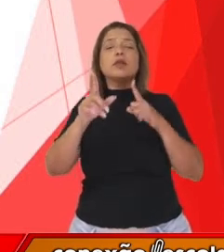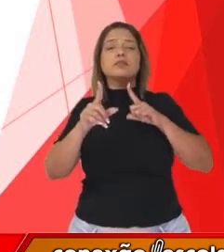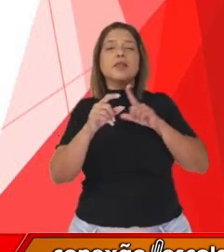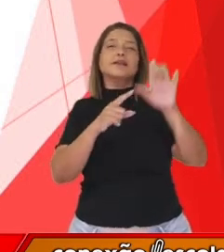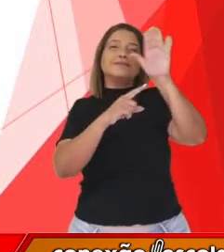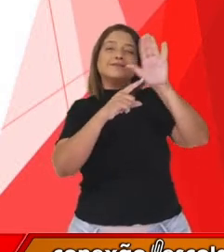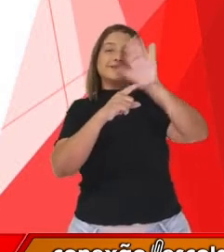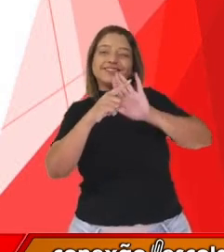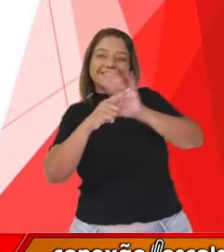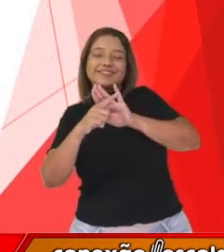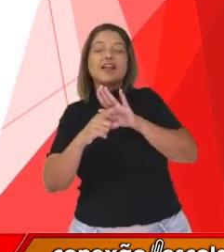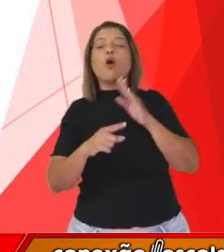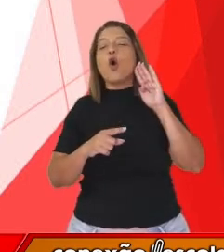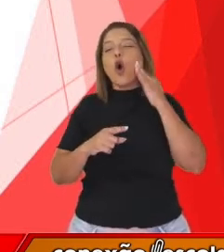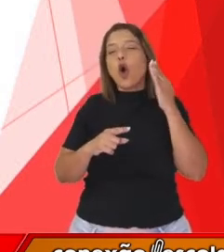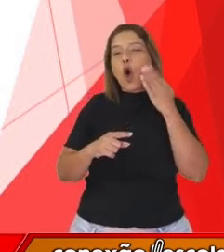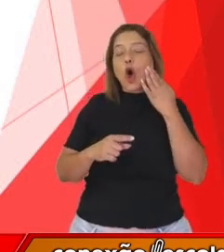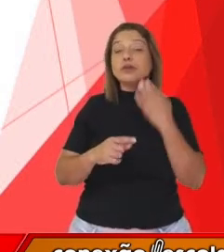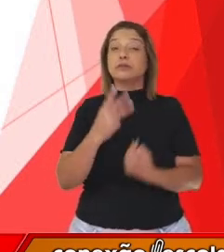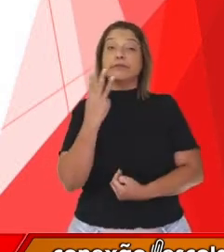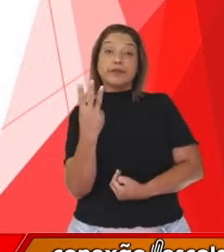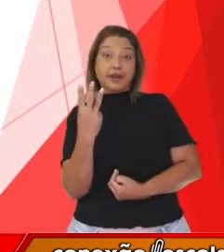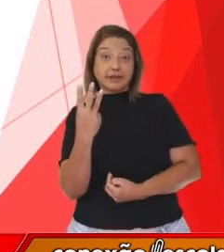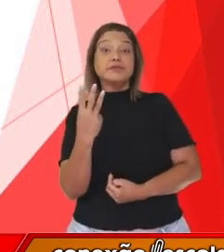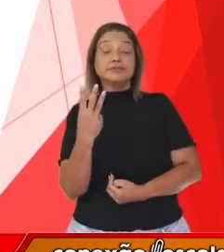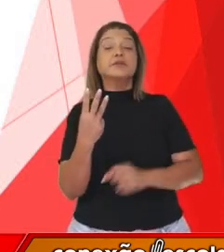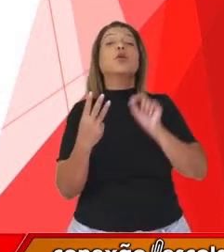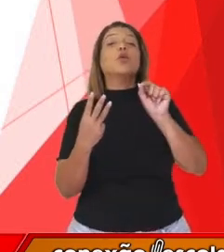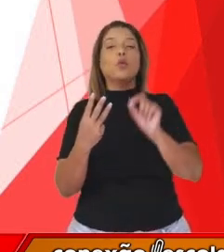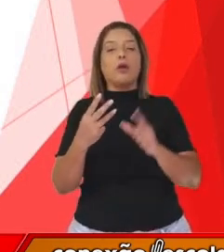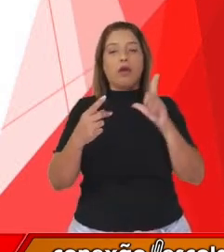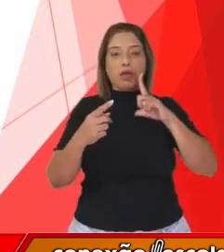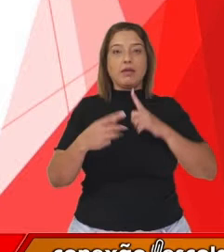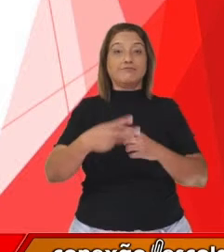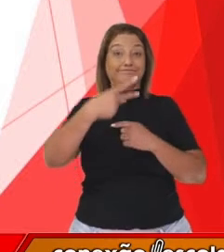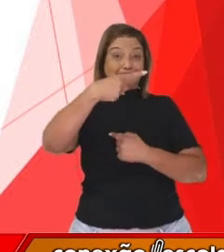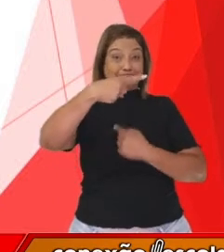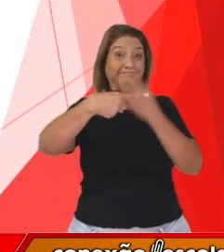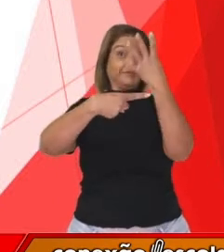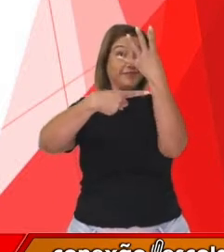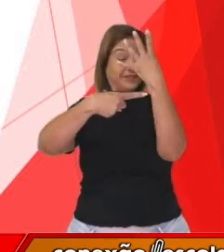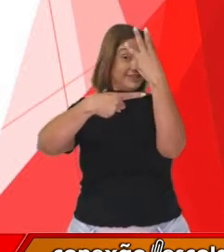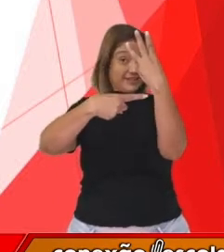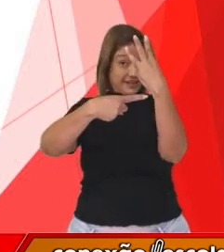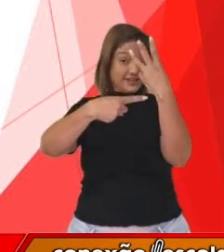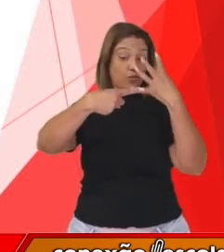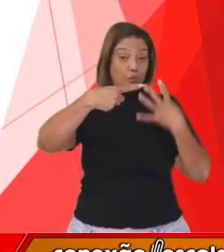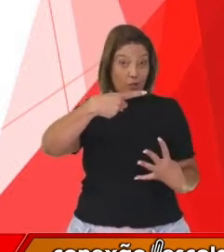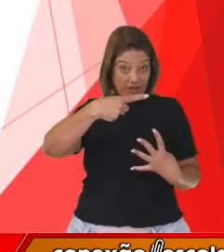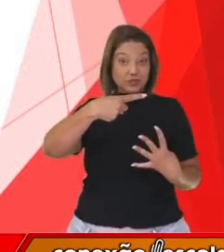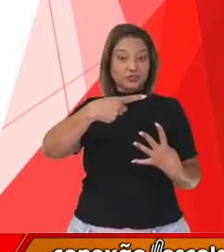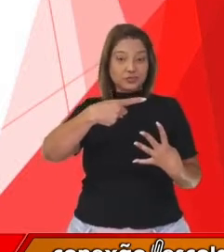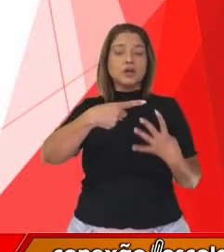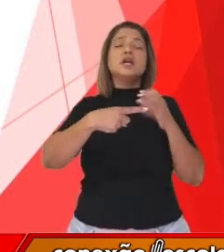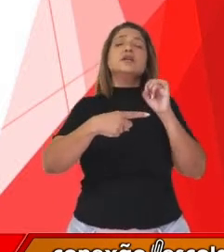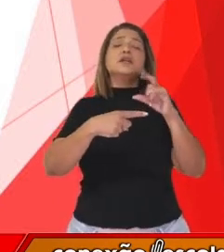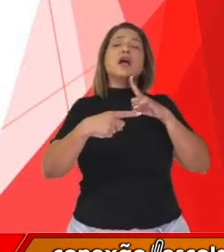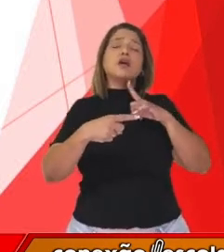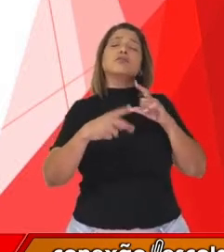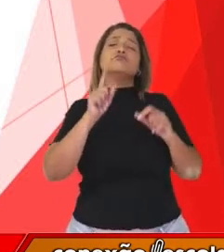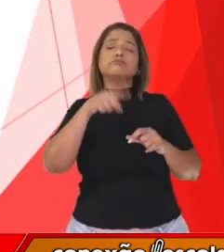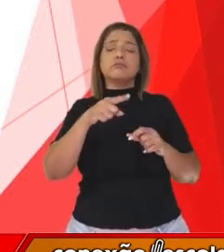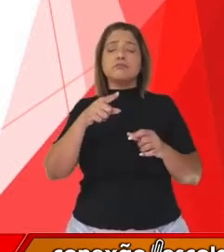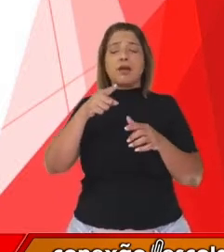sombreei 3 partes dessas, ou seja, 3/4. A fração 3/4, se eu